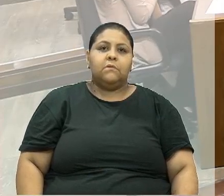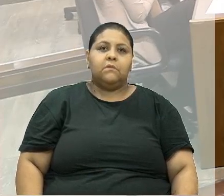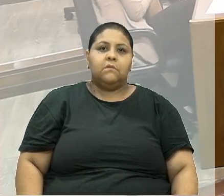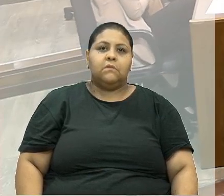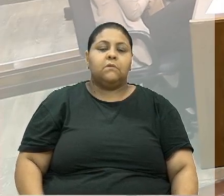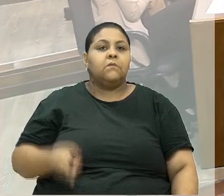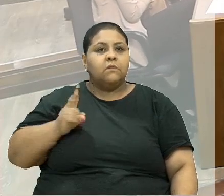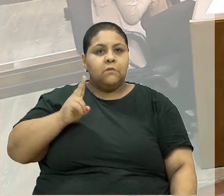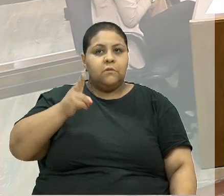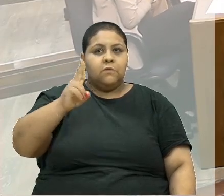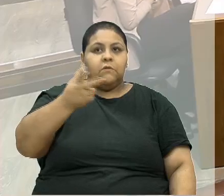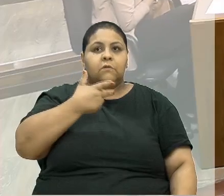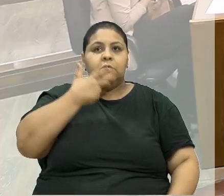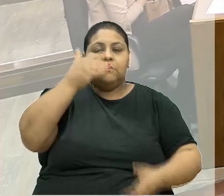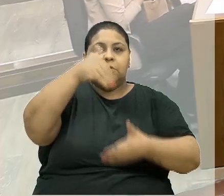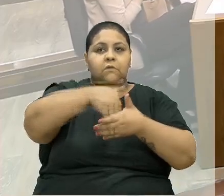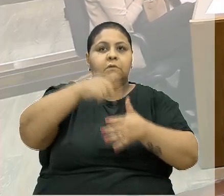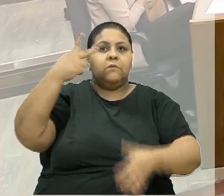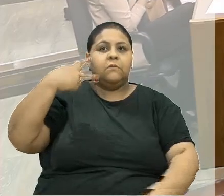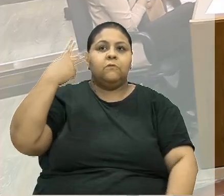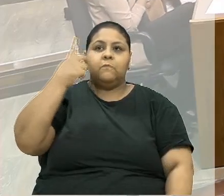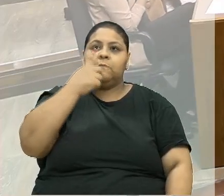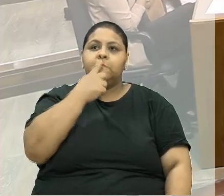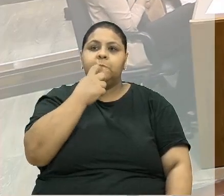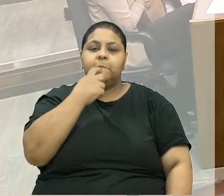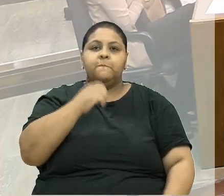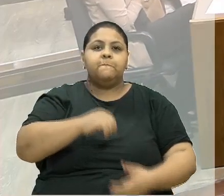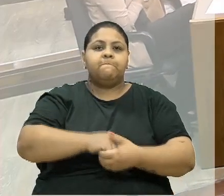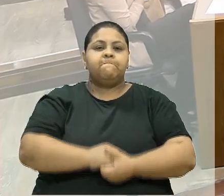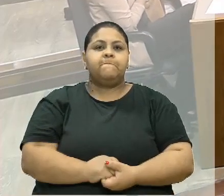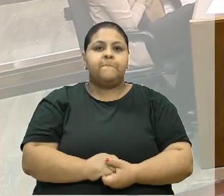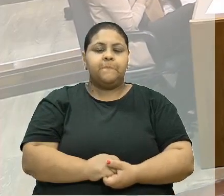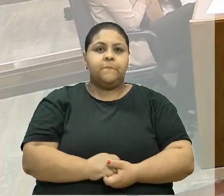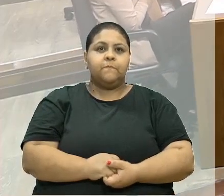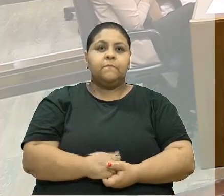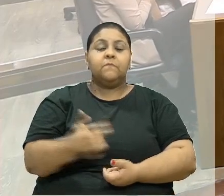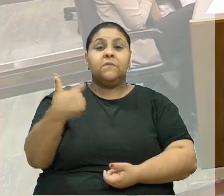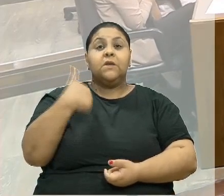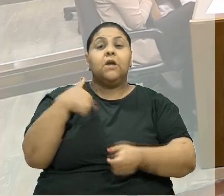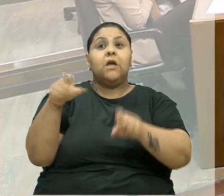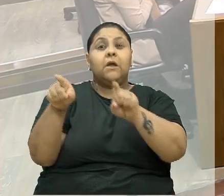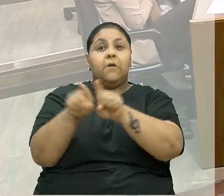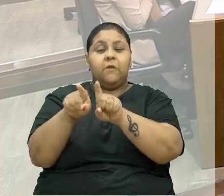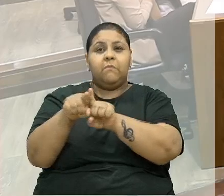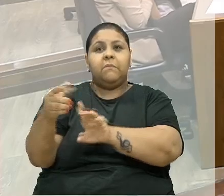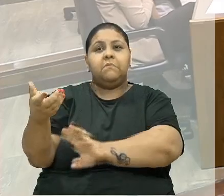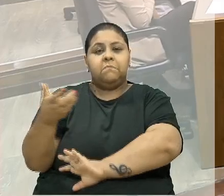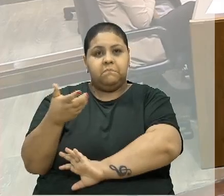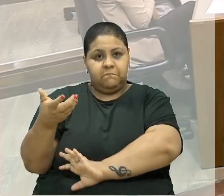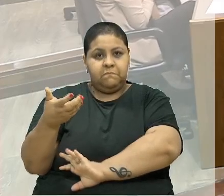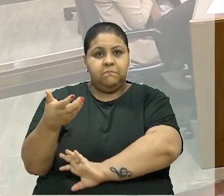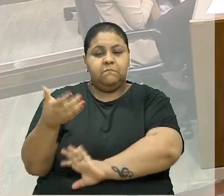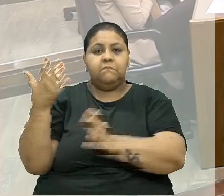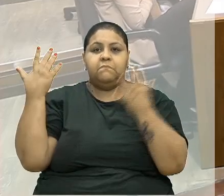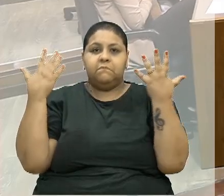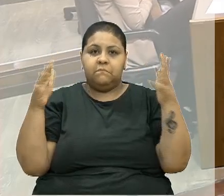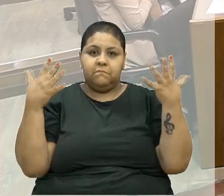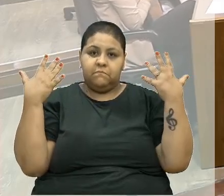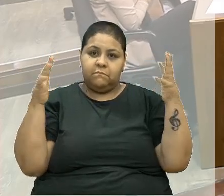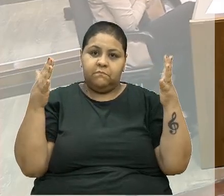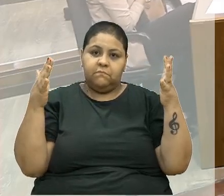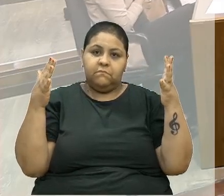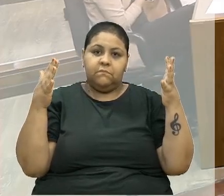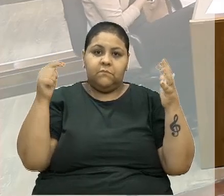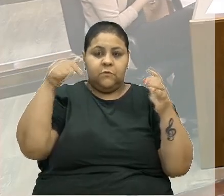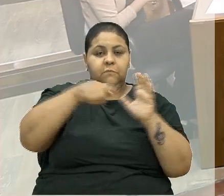Ainda seguimos em declaração de voto, vereadora Rose Frigieri. Tá bom. Eu também quero parabenizar, né, por